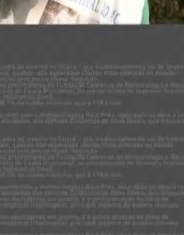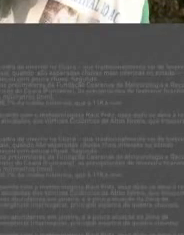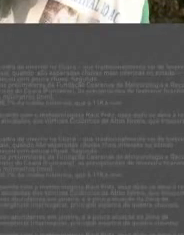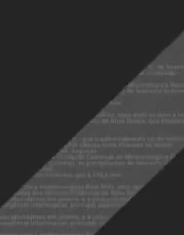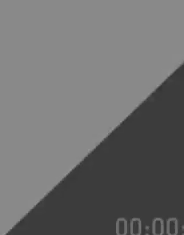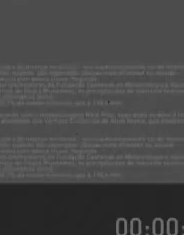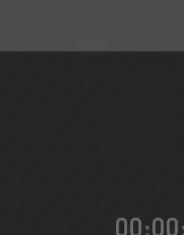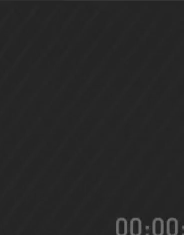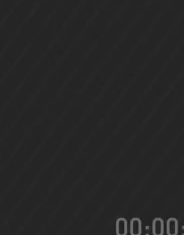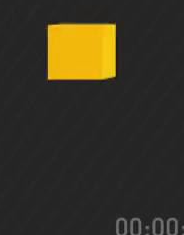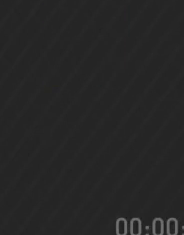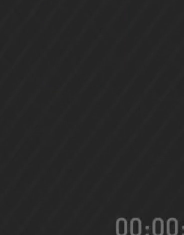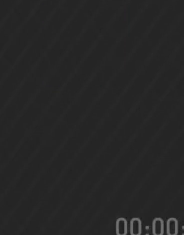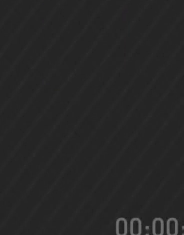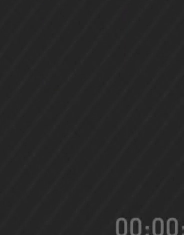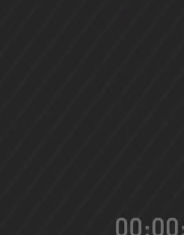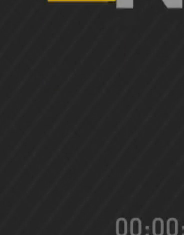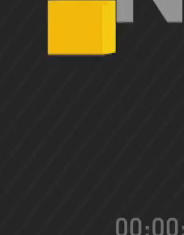ae